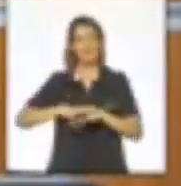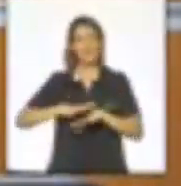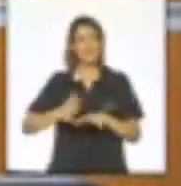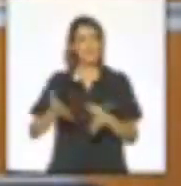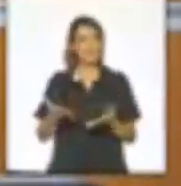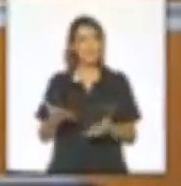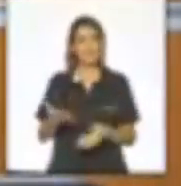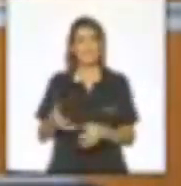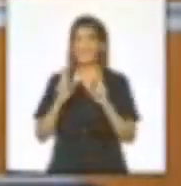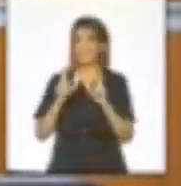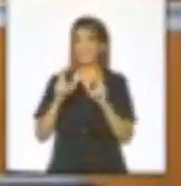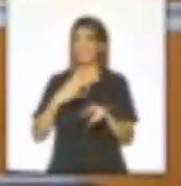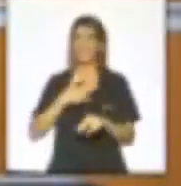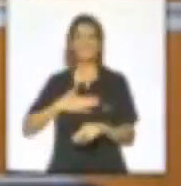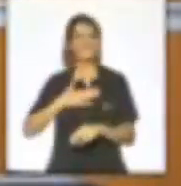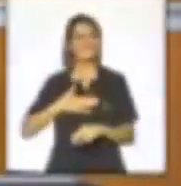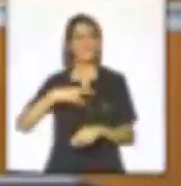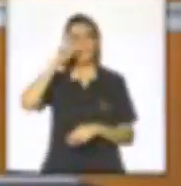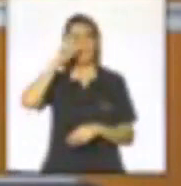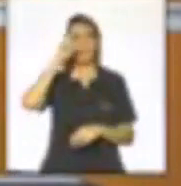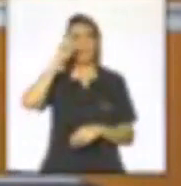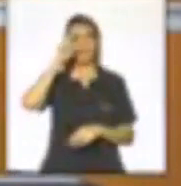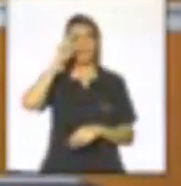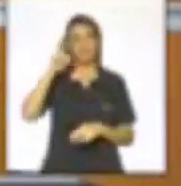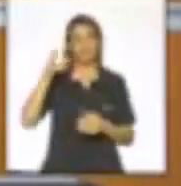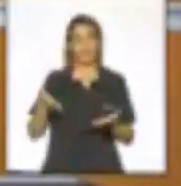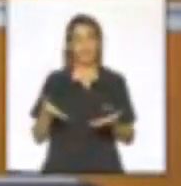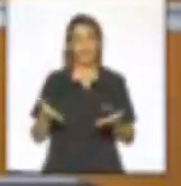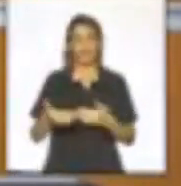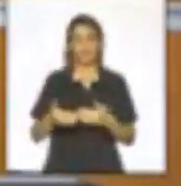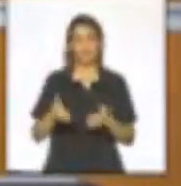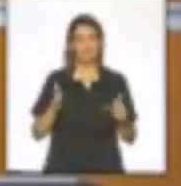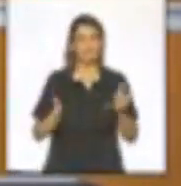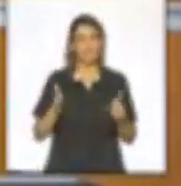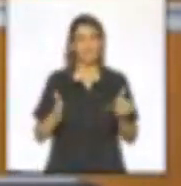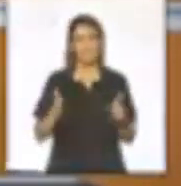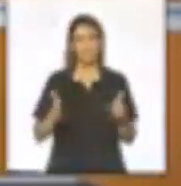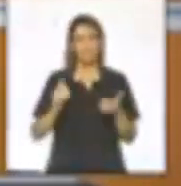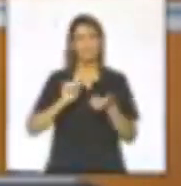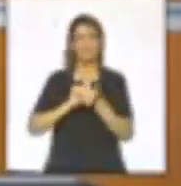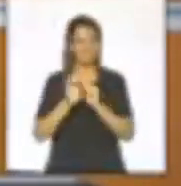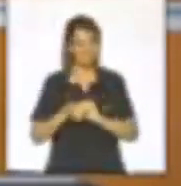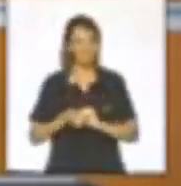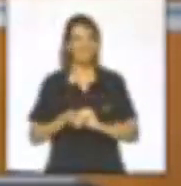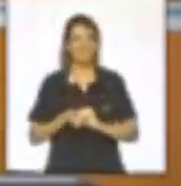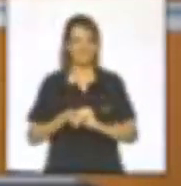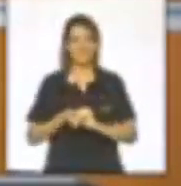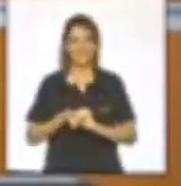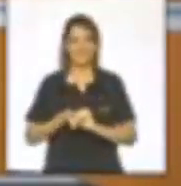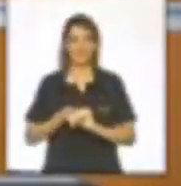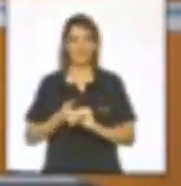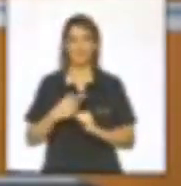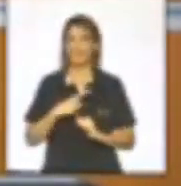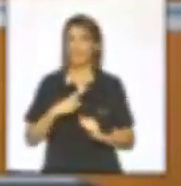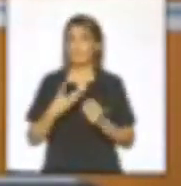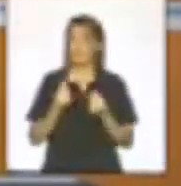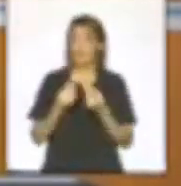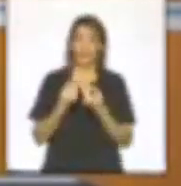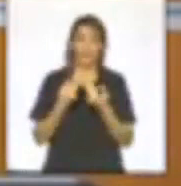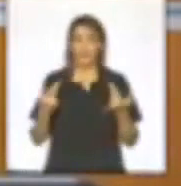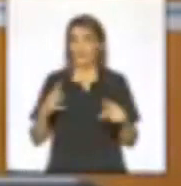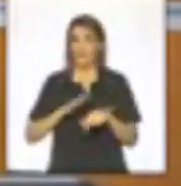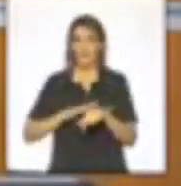tenha gostado. Lembrando que estamos numa fase de adaptações, né? Temos muitos acertos porque é